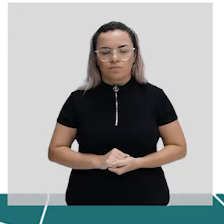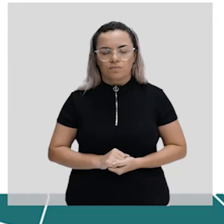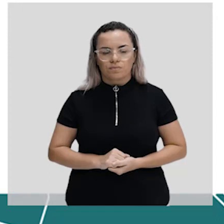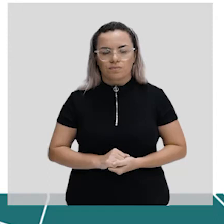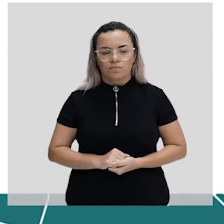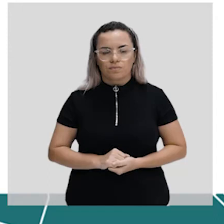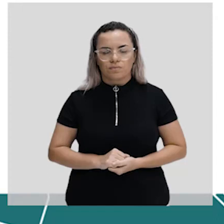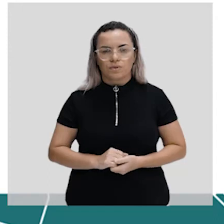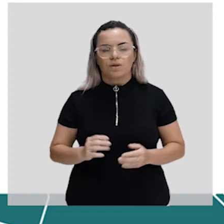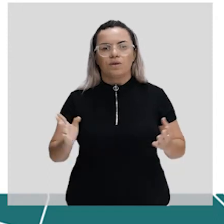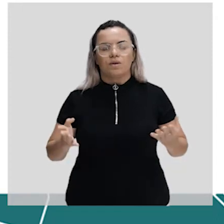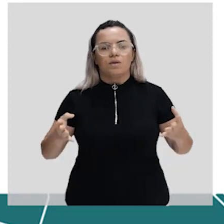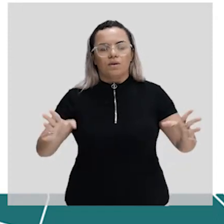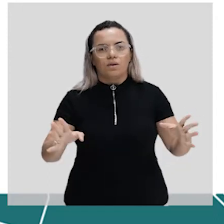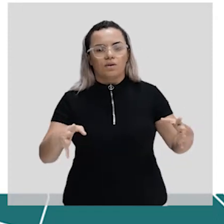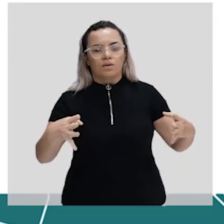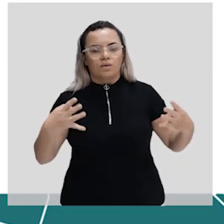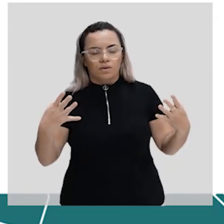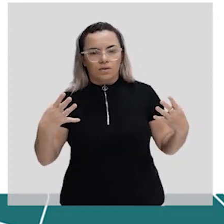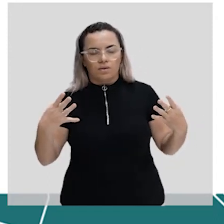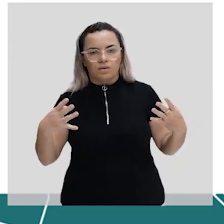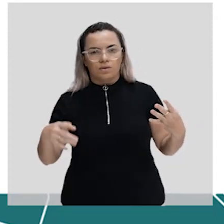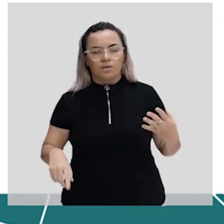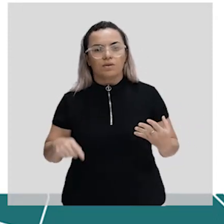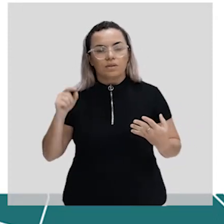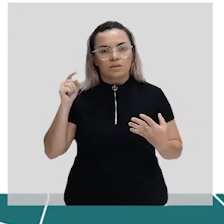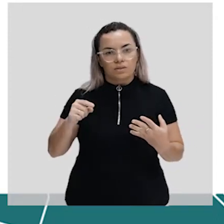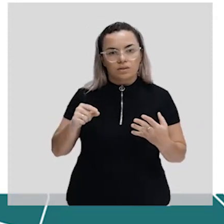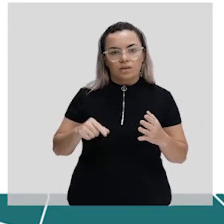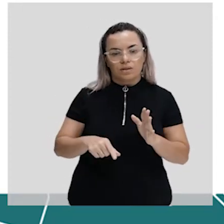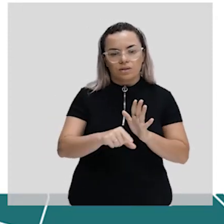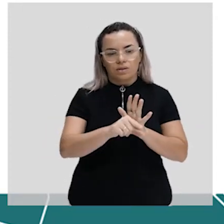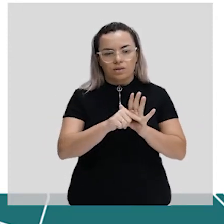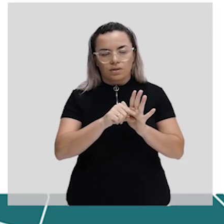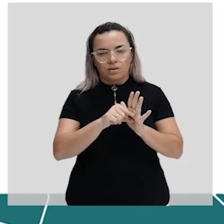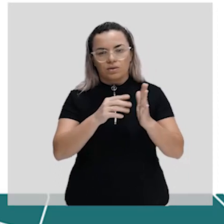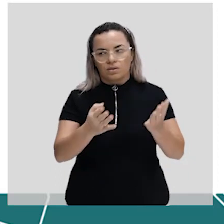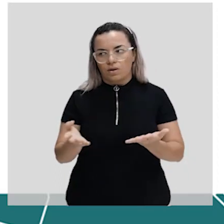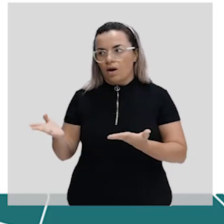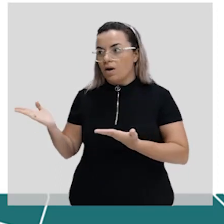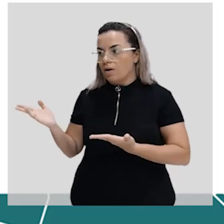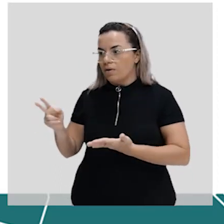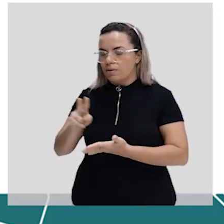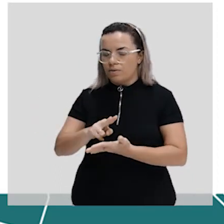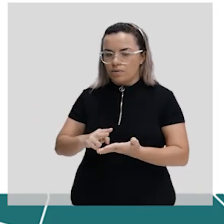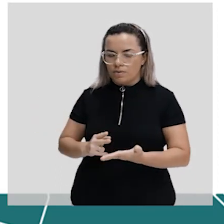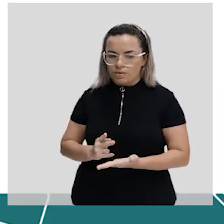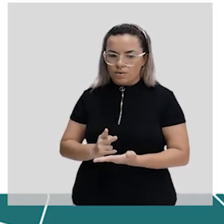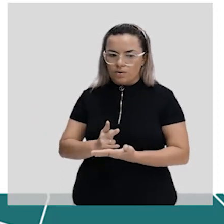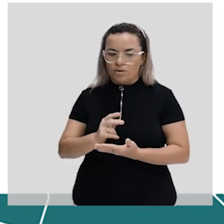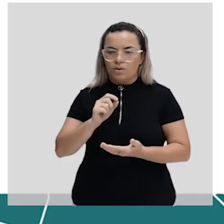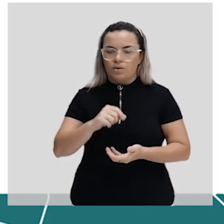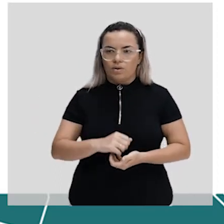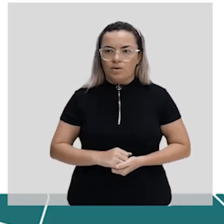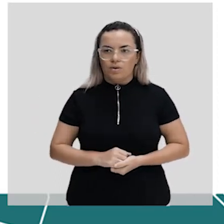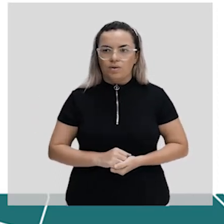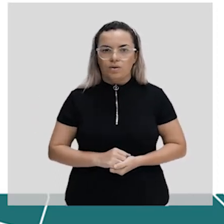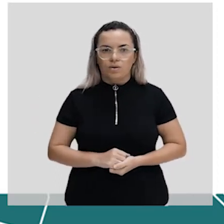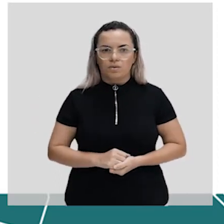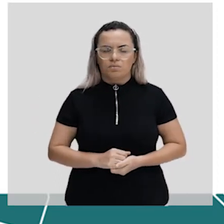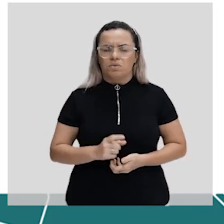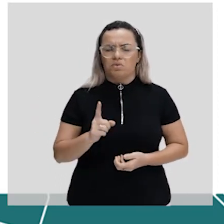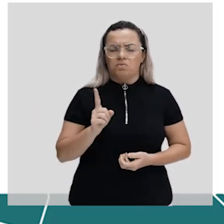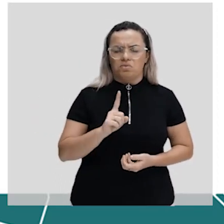Agora, prestem bem atenção nessa estrofe aqui, ó. Quando os sons dos violões vão soluçando, não está mais nem